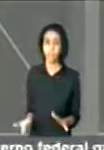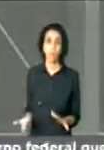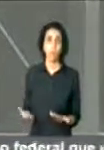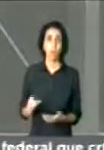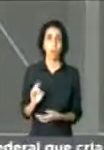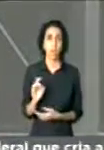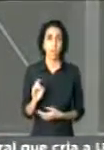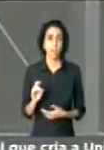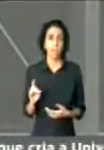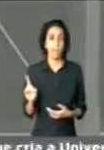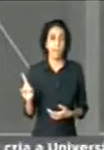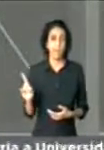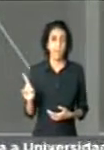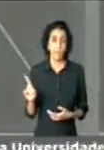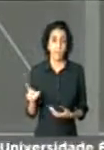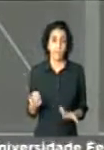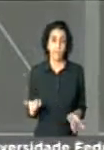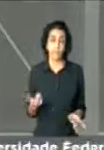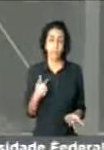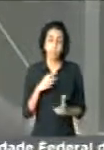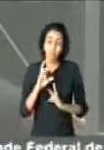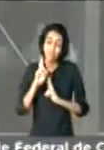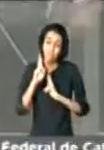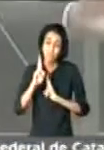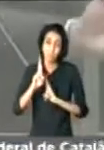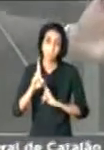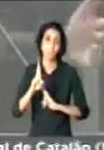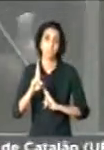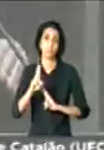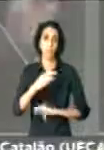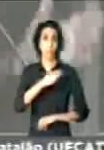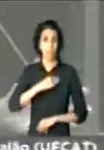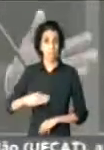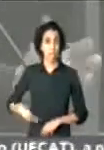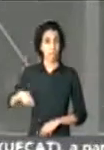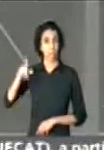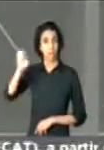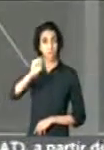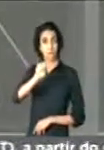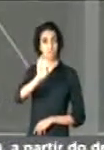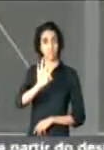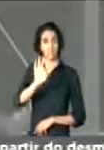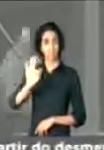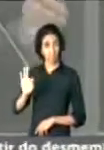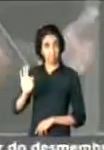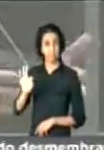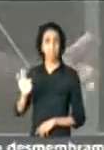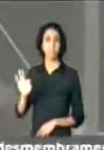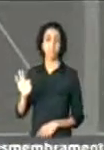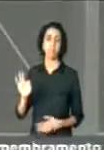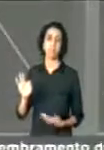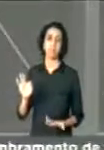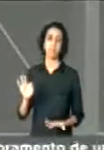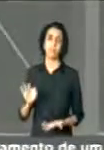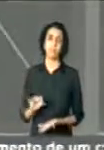minhas palavras. Eu espero que os ministros da Corte, como um todo, sejam